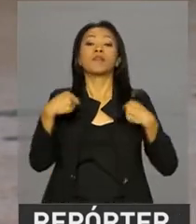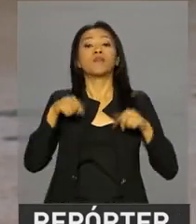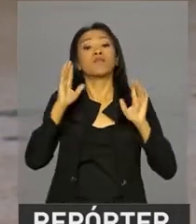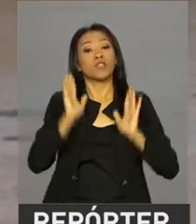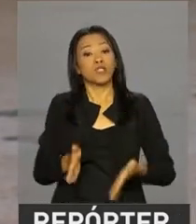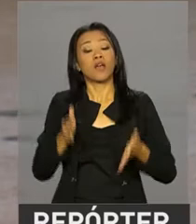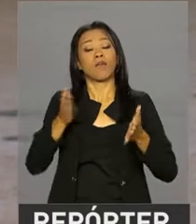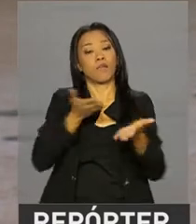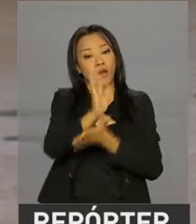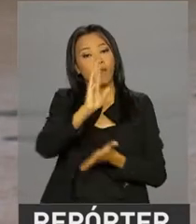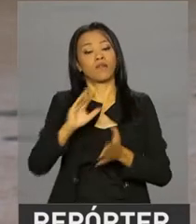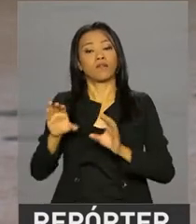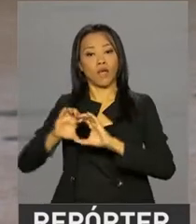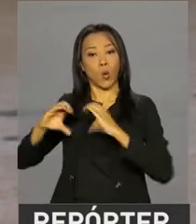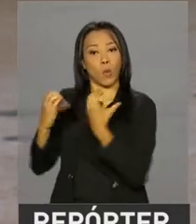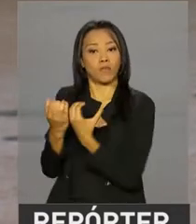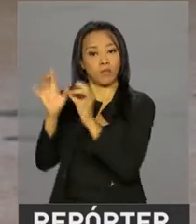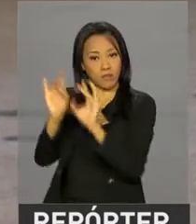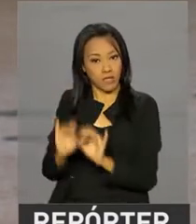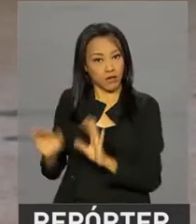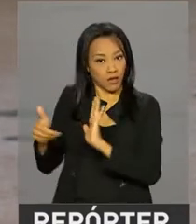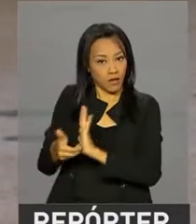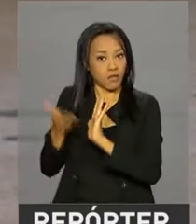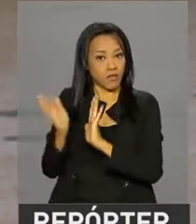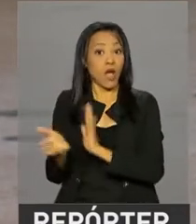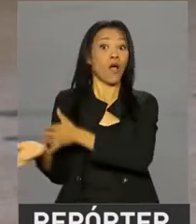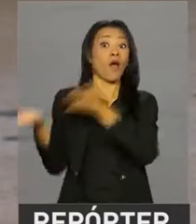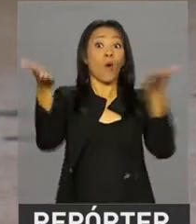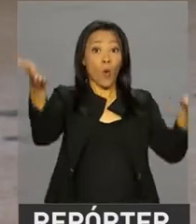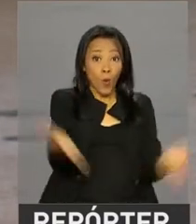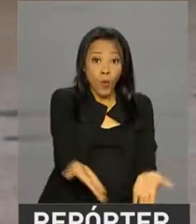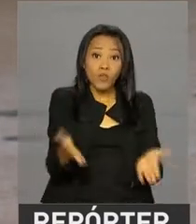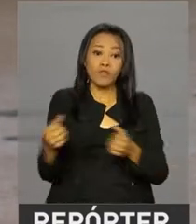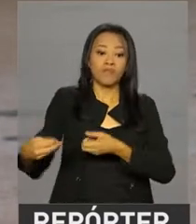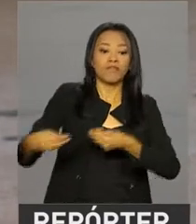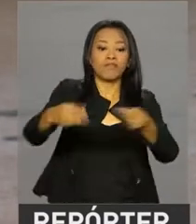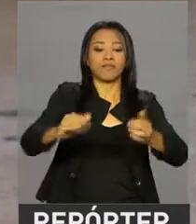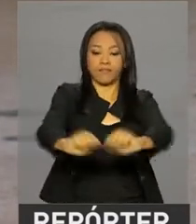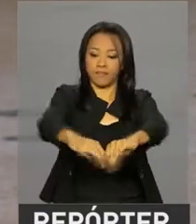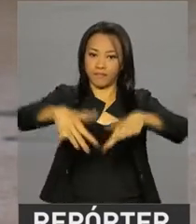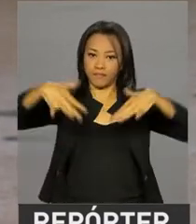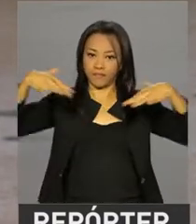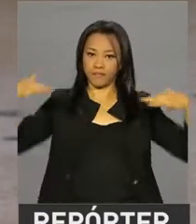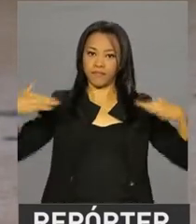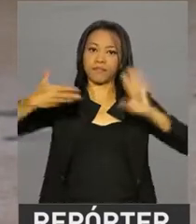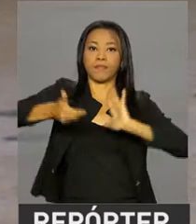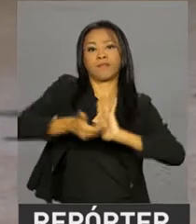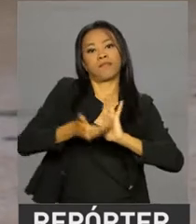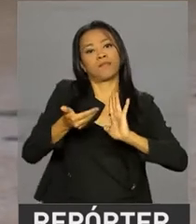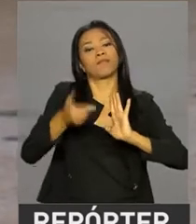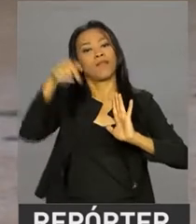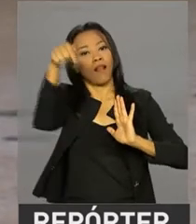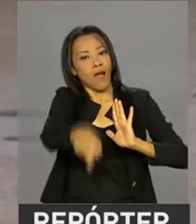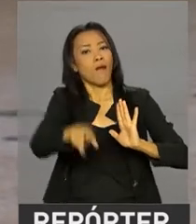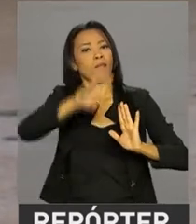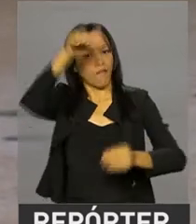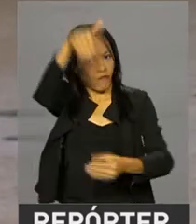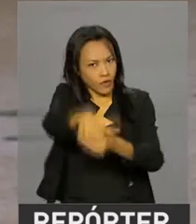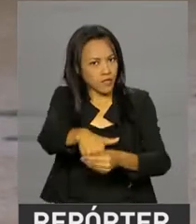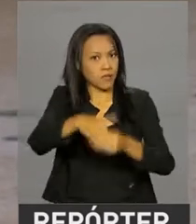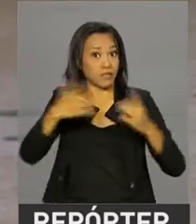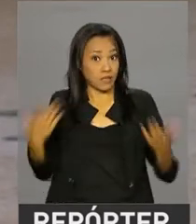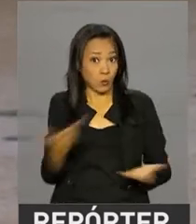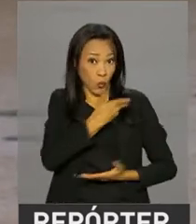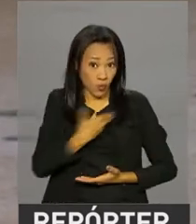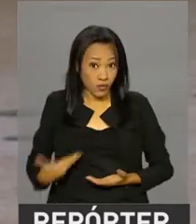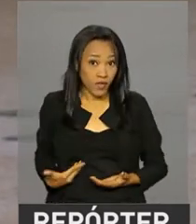da Câmara dos Deputados, esse projeto ele deve ser votado hoje no plenário da Câmara dos Deputados. E o governo segue